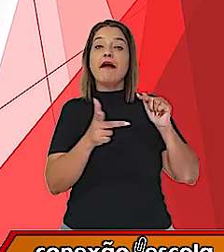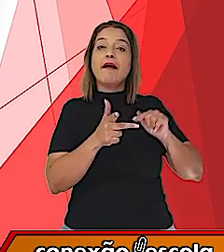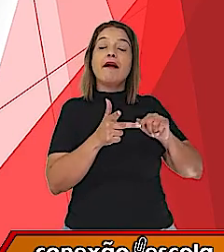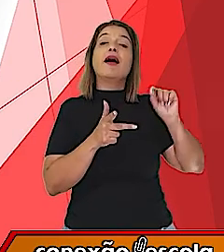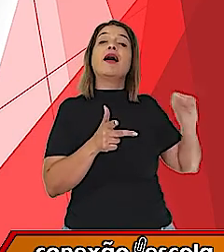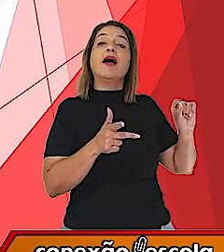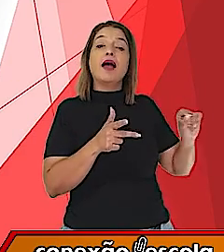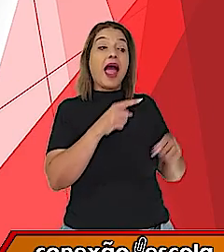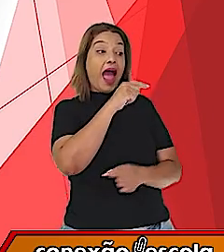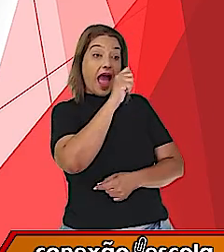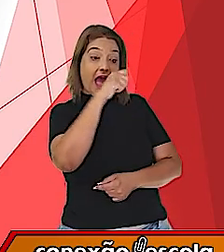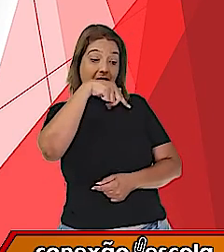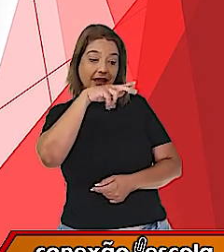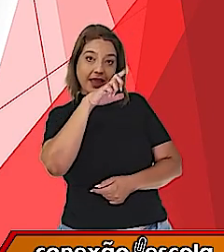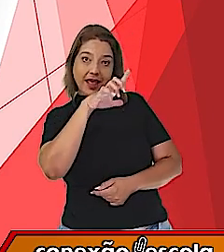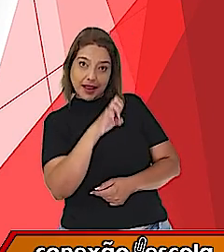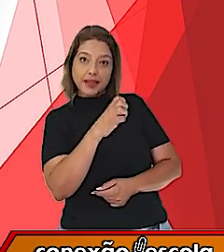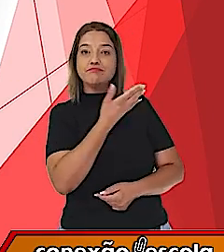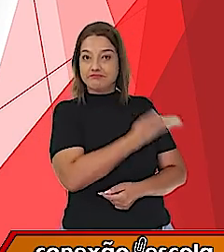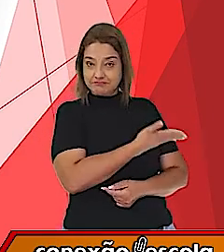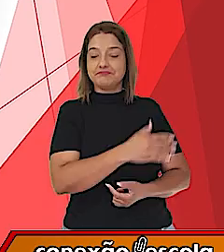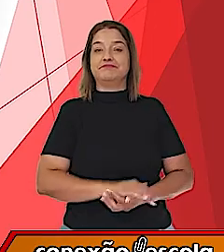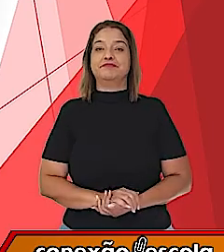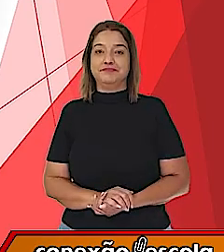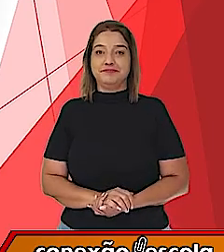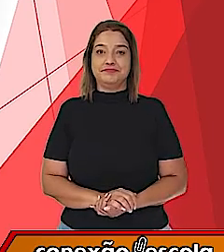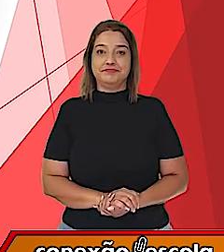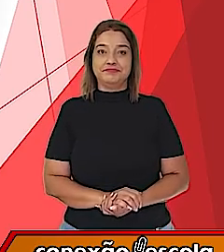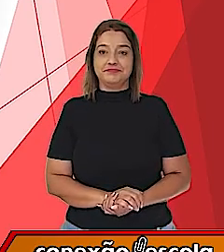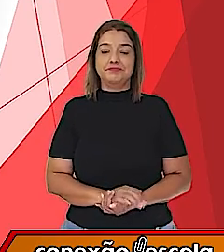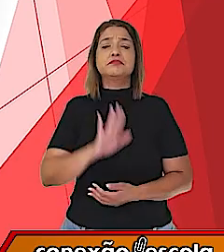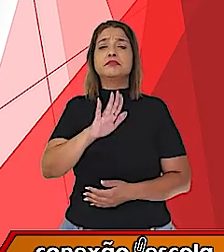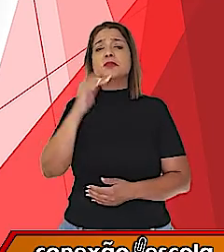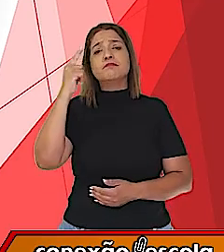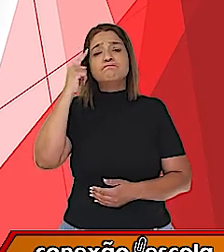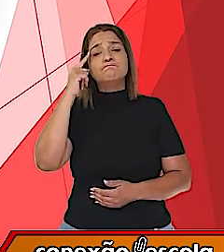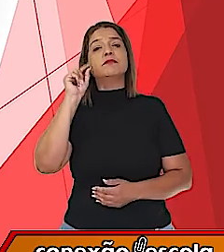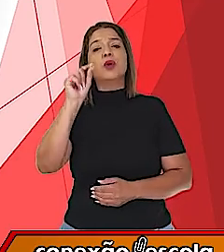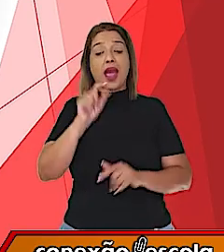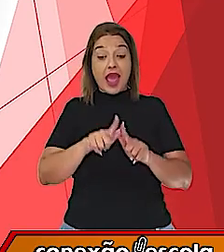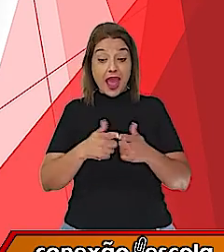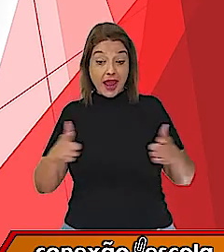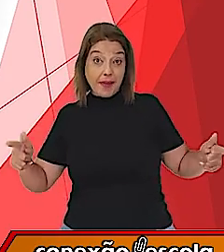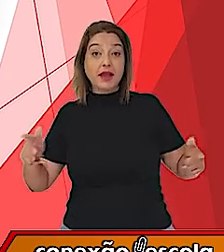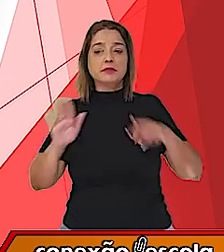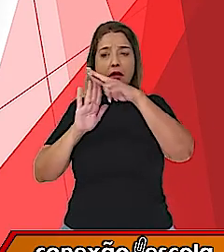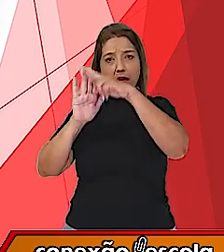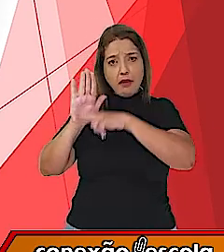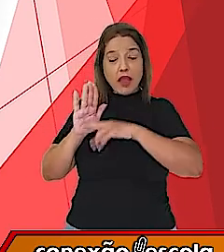pessoa, aquele, aquela, aquilo. De acordo com a gramática, os